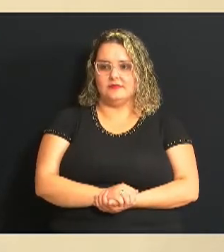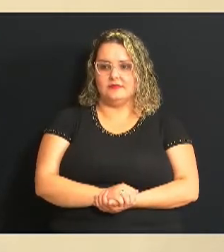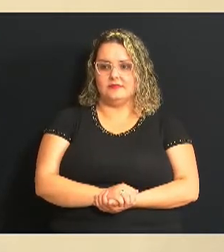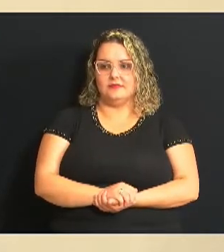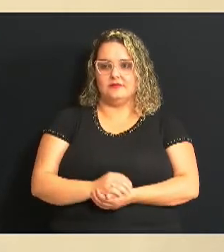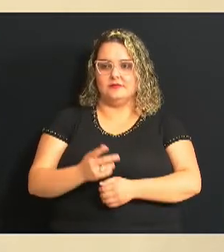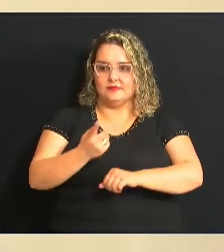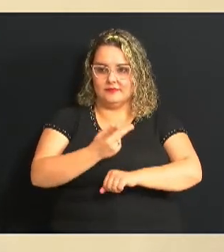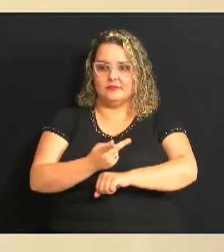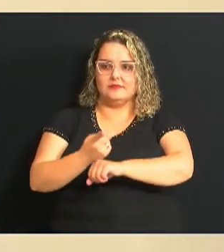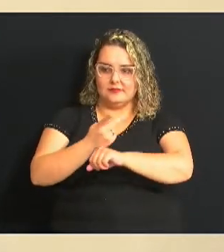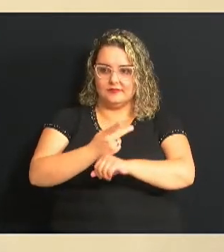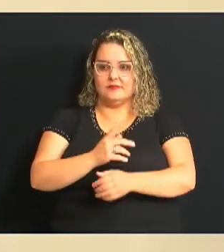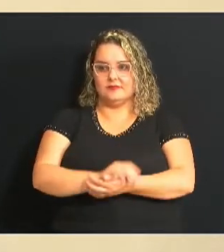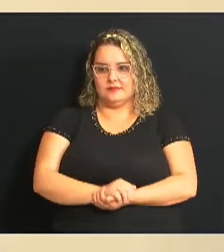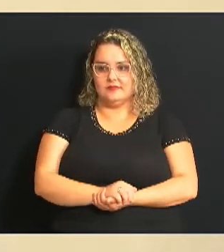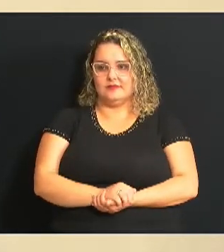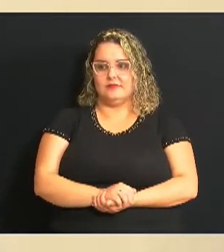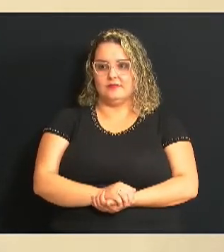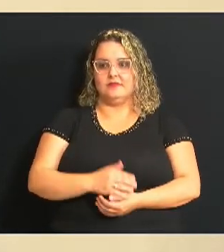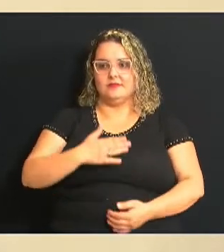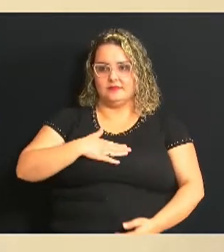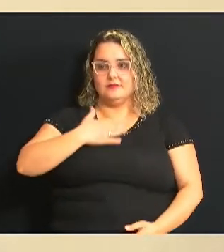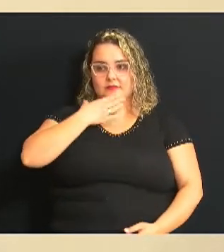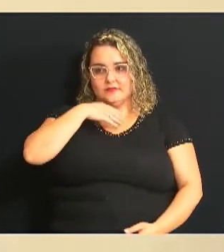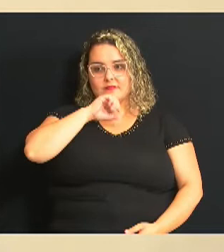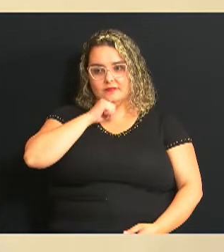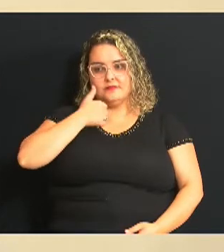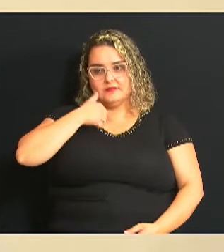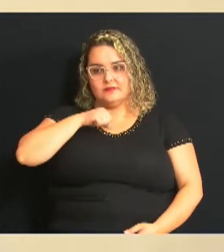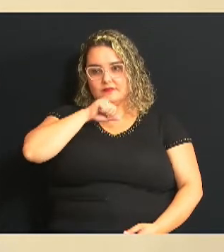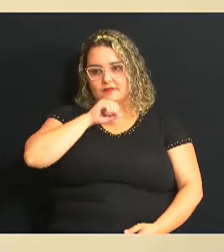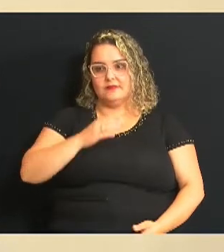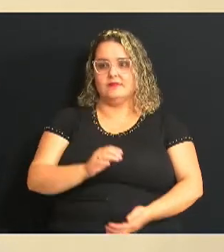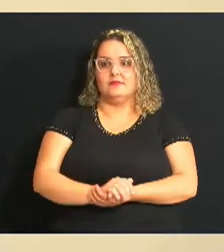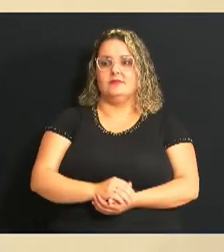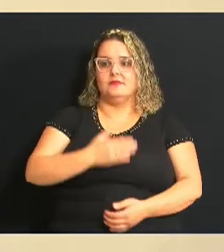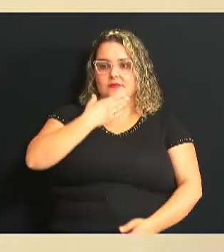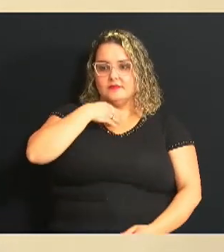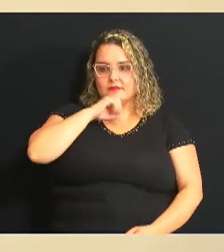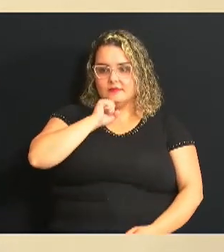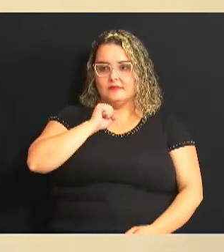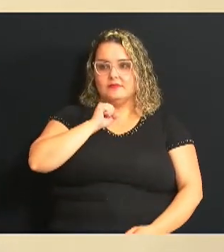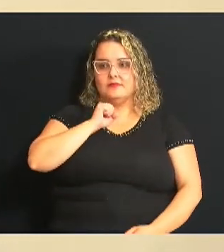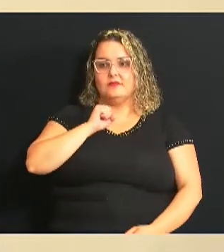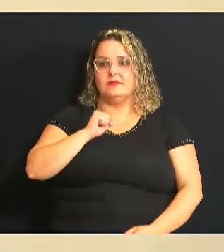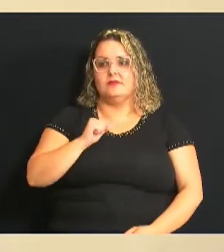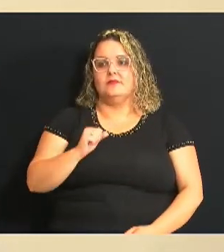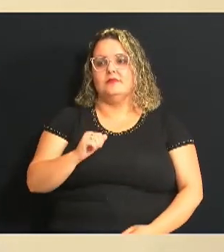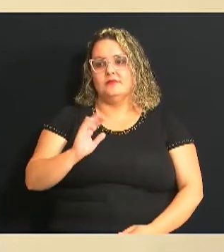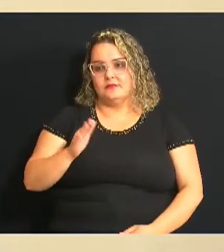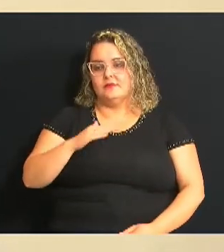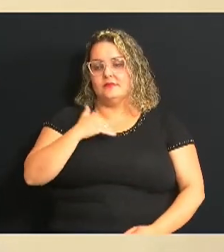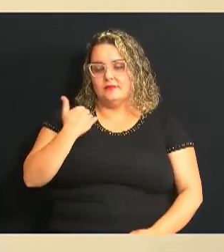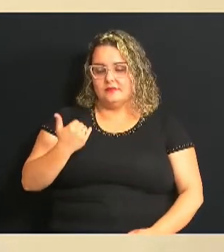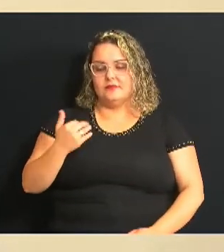prêmio, vamos dizer assim, aos meus pais. Meu pai que já dorme no Senhor, Cassiano Teixeira, minha mãe Maria